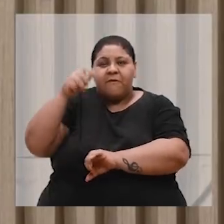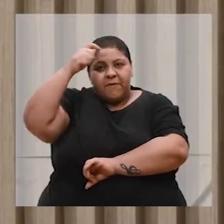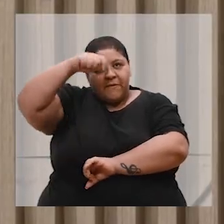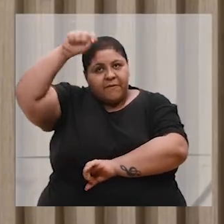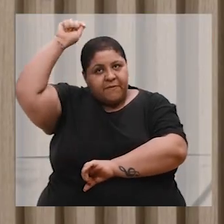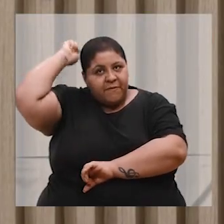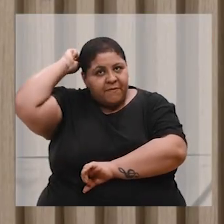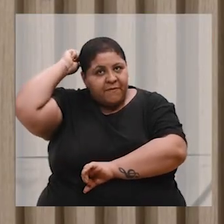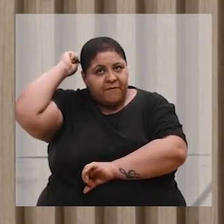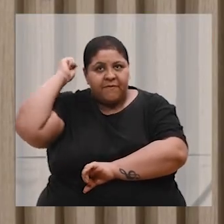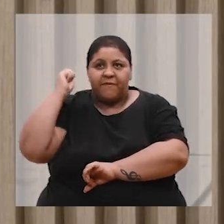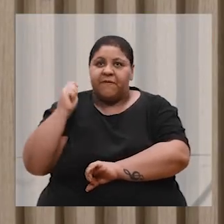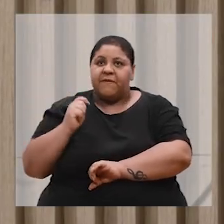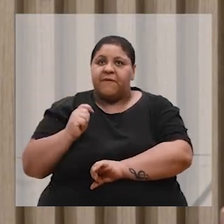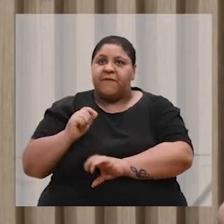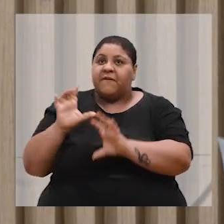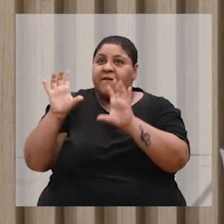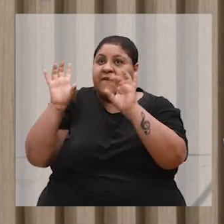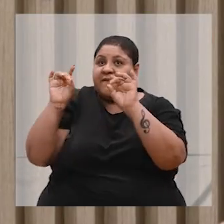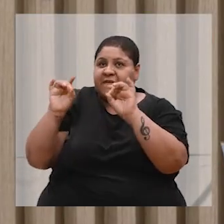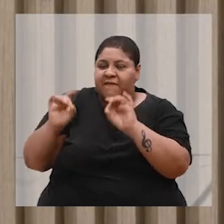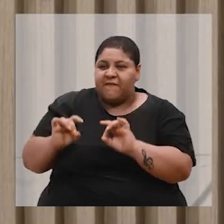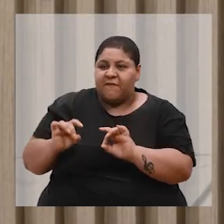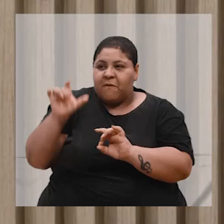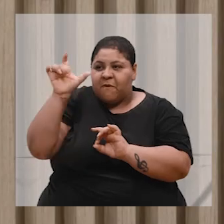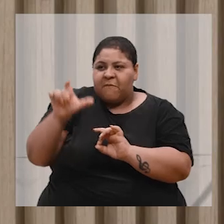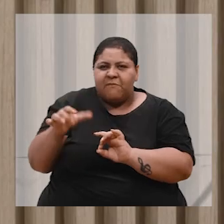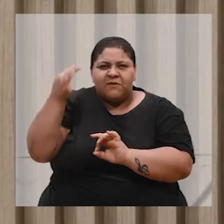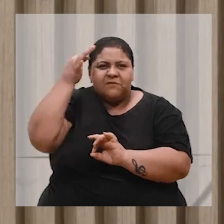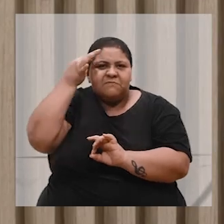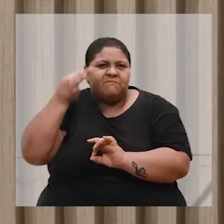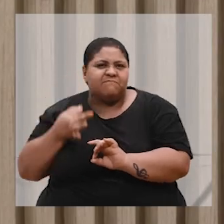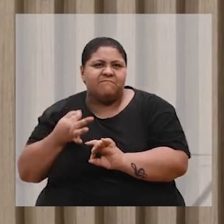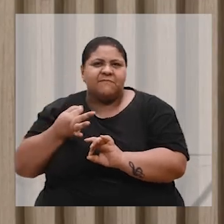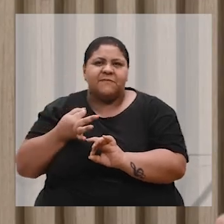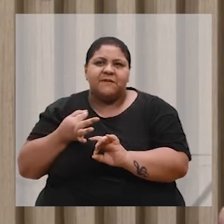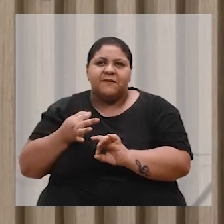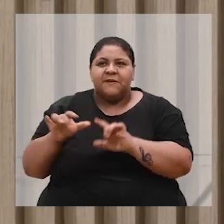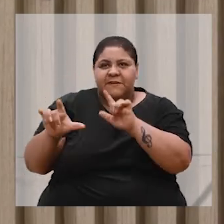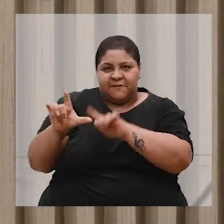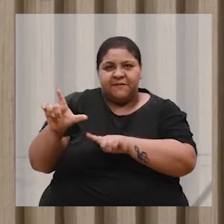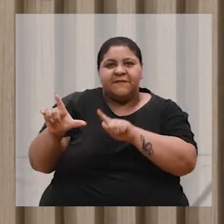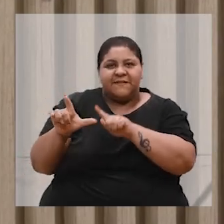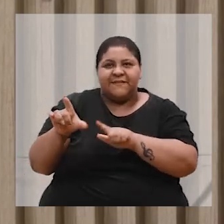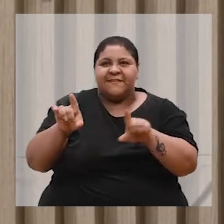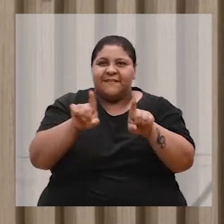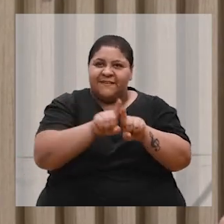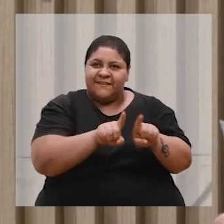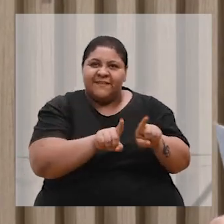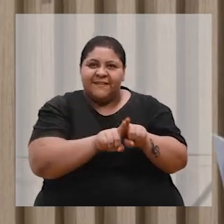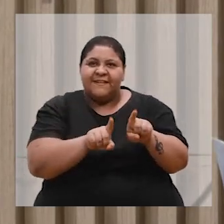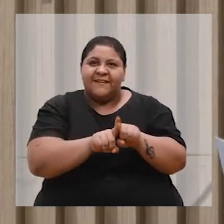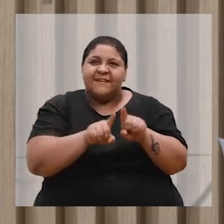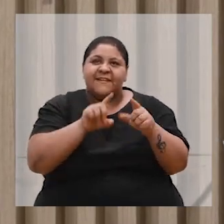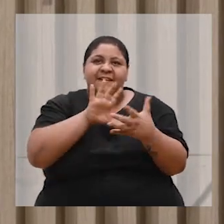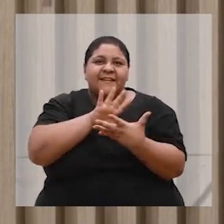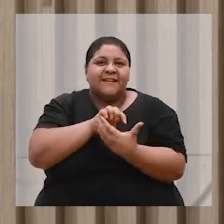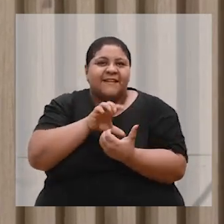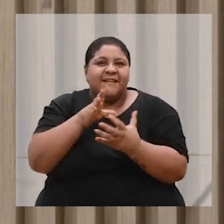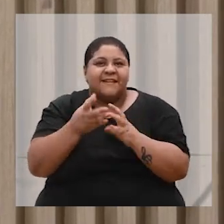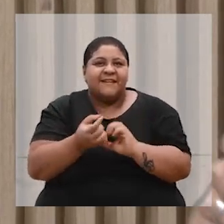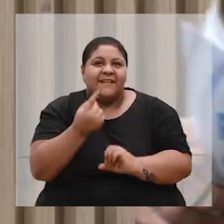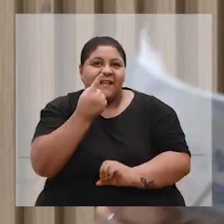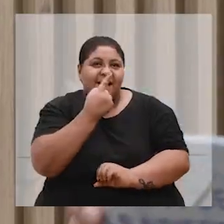doutorado de educação da UFS e uma especialista, uma pessoa que entende bastante da parte de letras e da parte